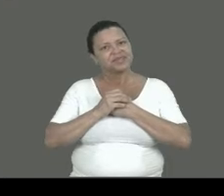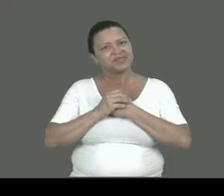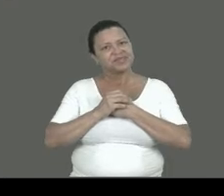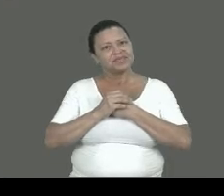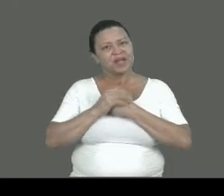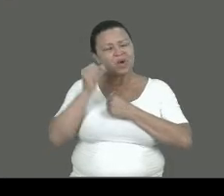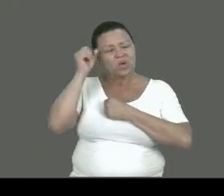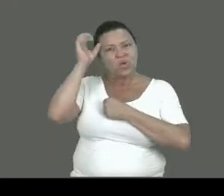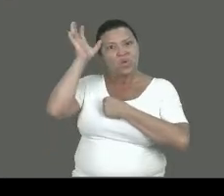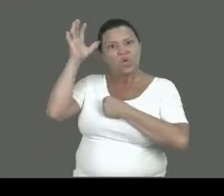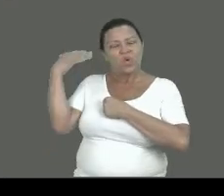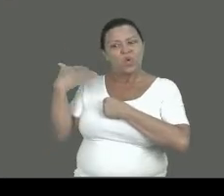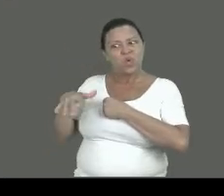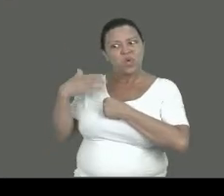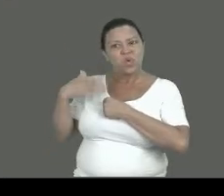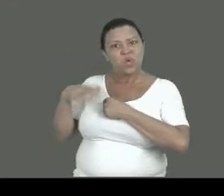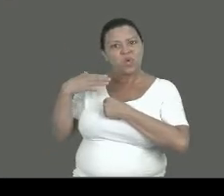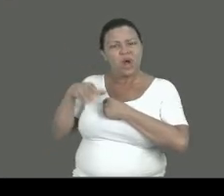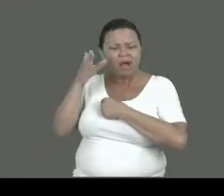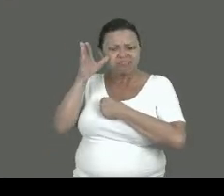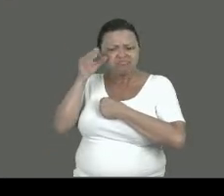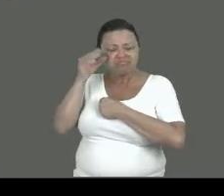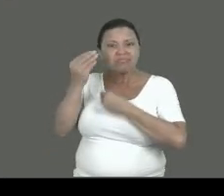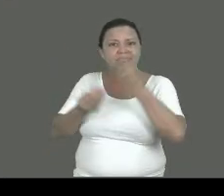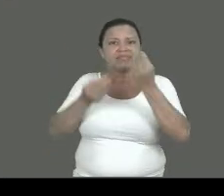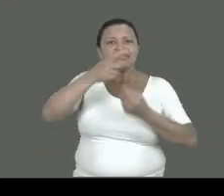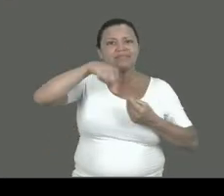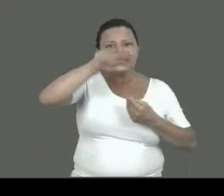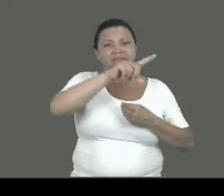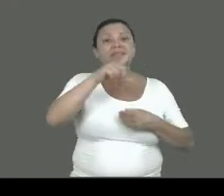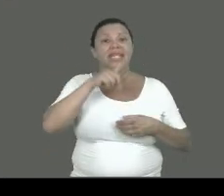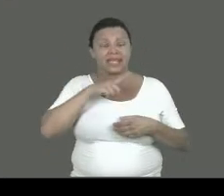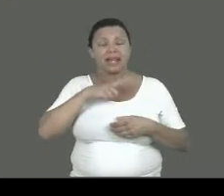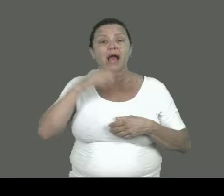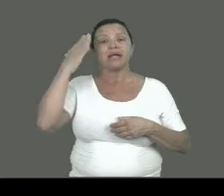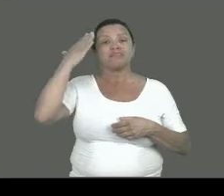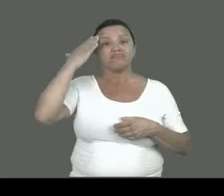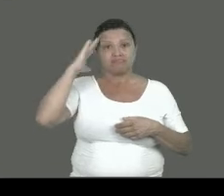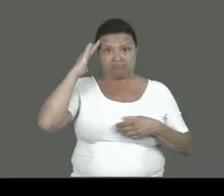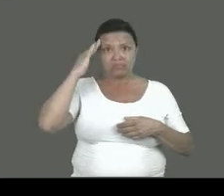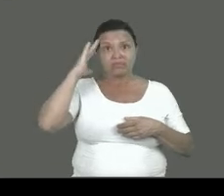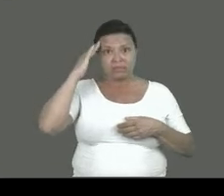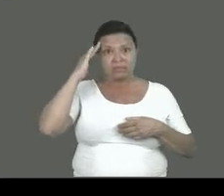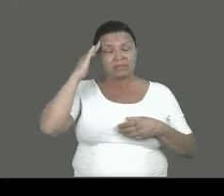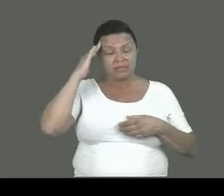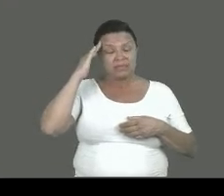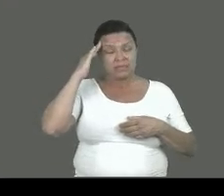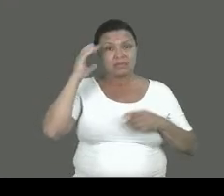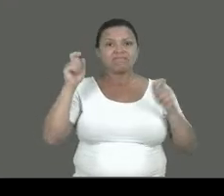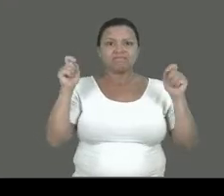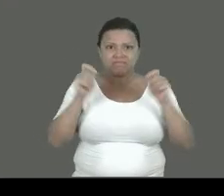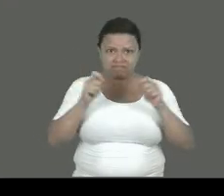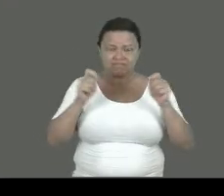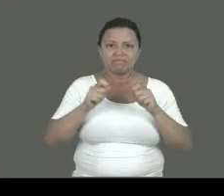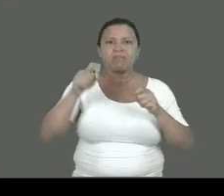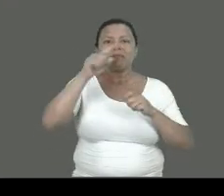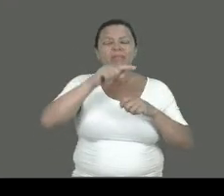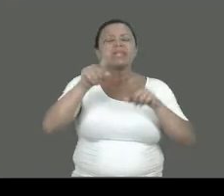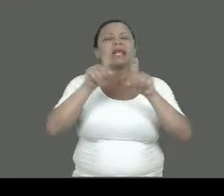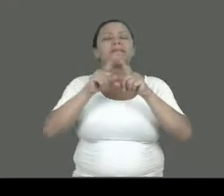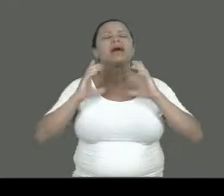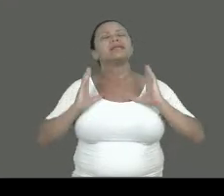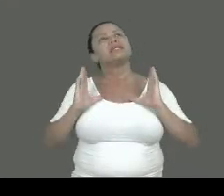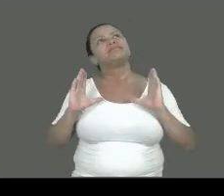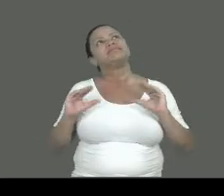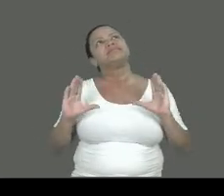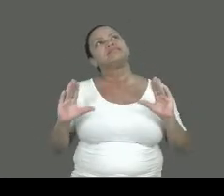nossa curiosidade, mas principalmente termos a compreensão, o entendimento e a